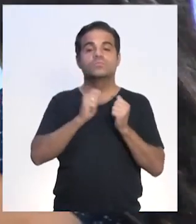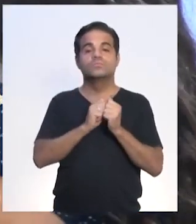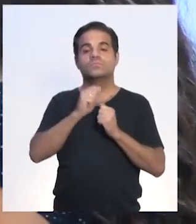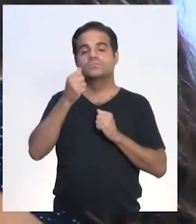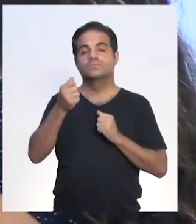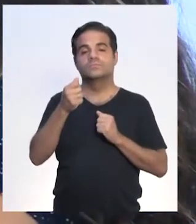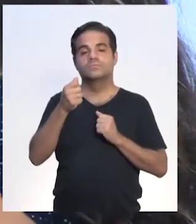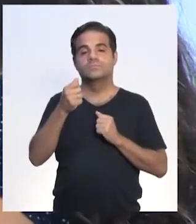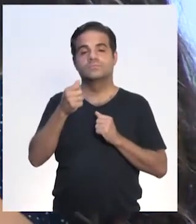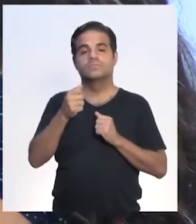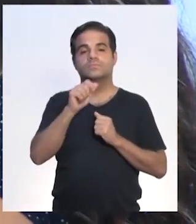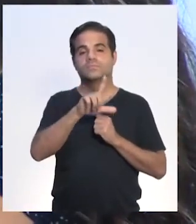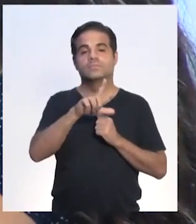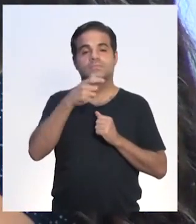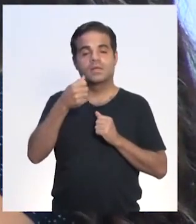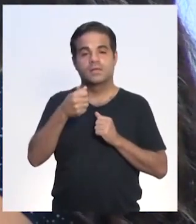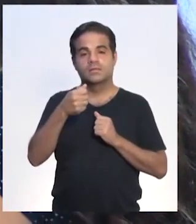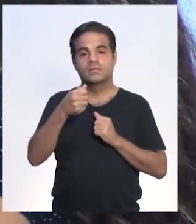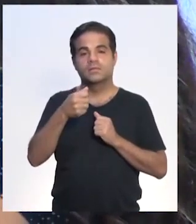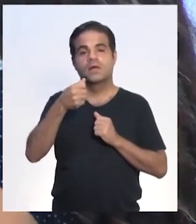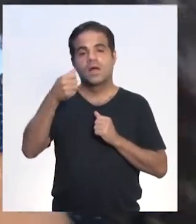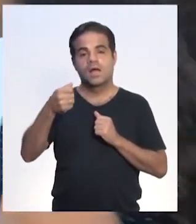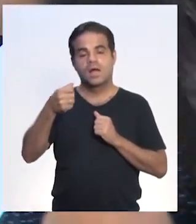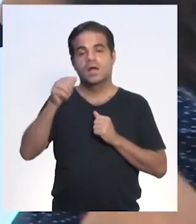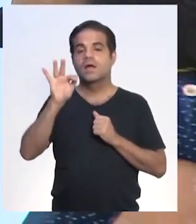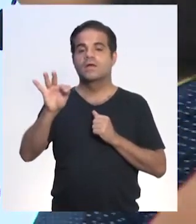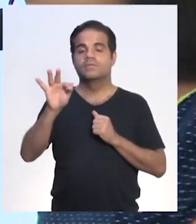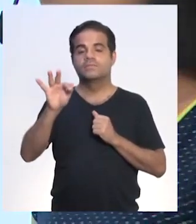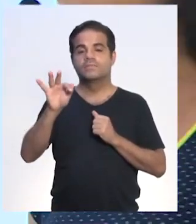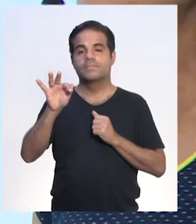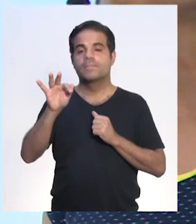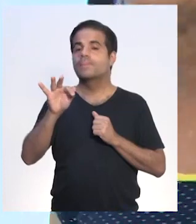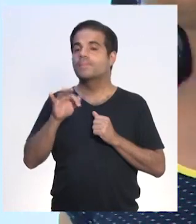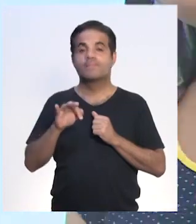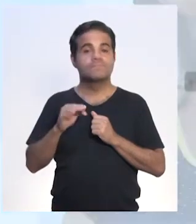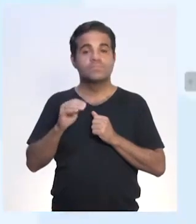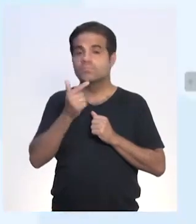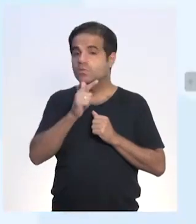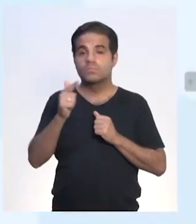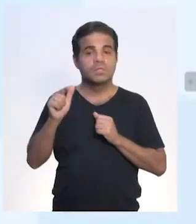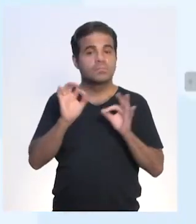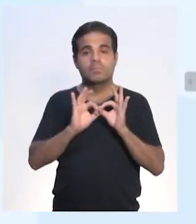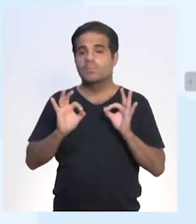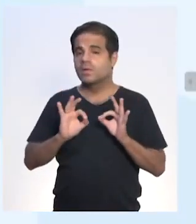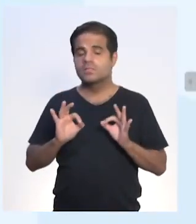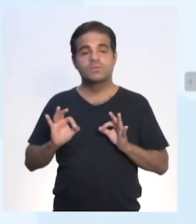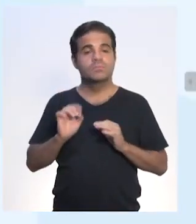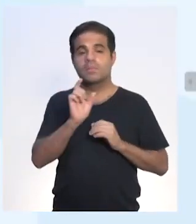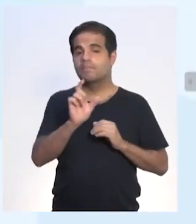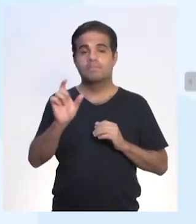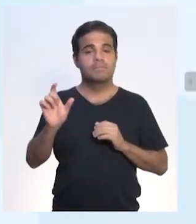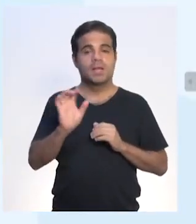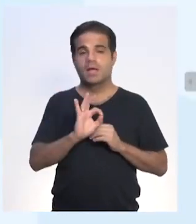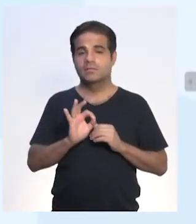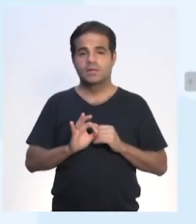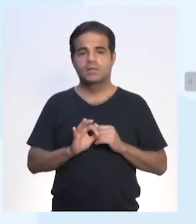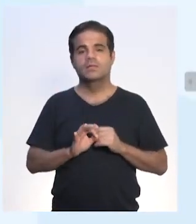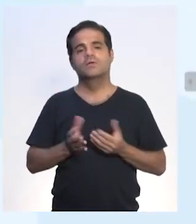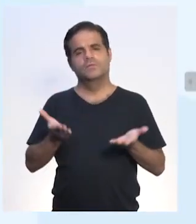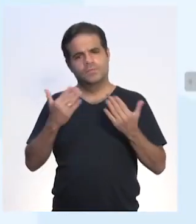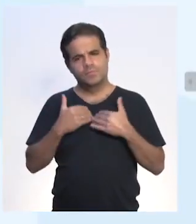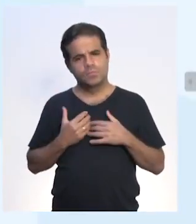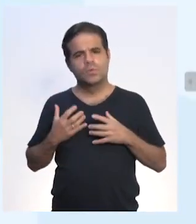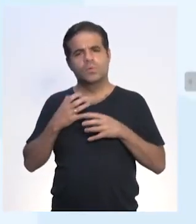A. Então, L, A, F. E não tenho mais nenhuma palavra. Vamos